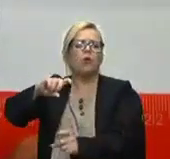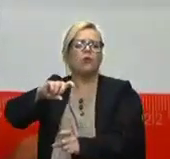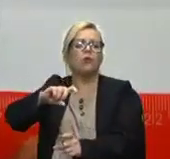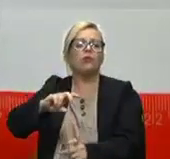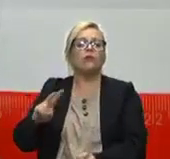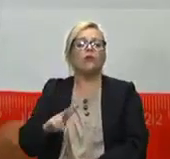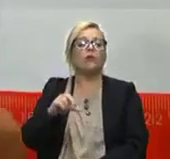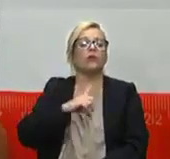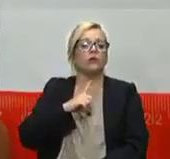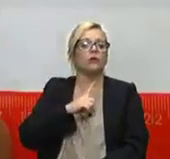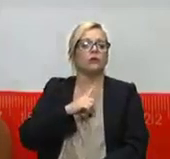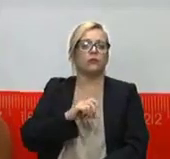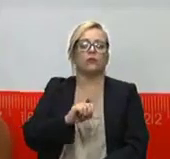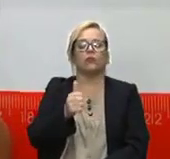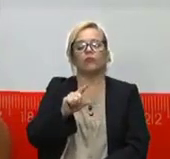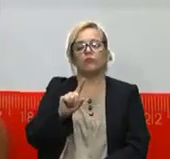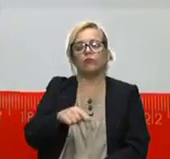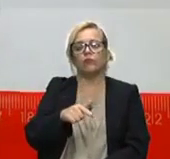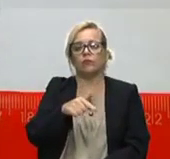então?